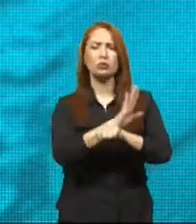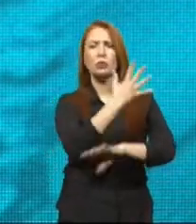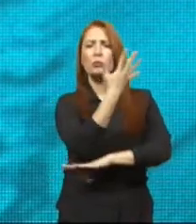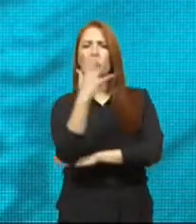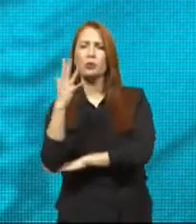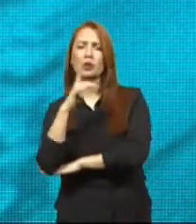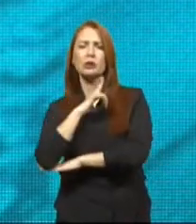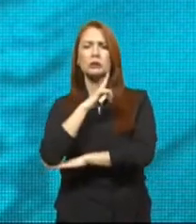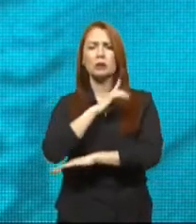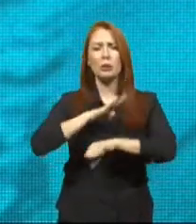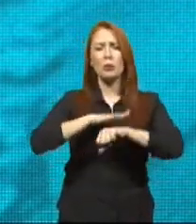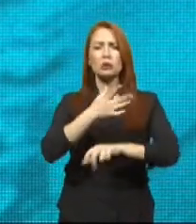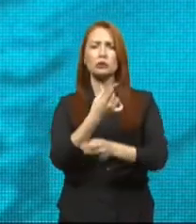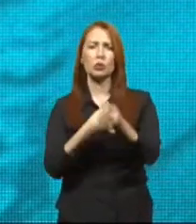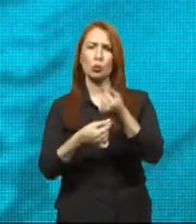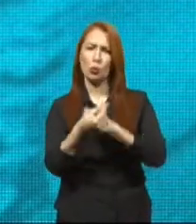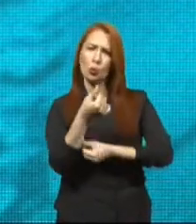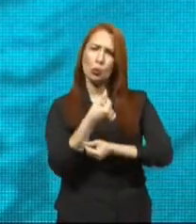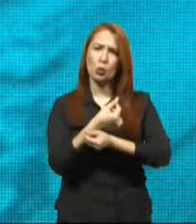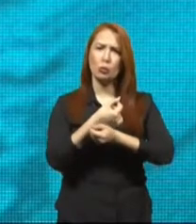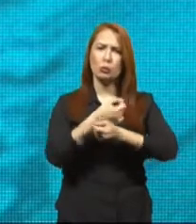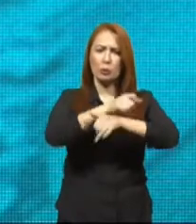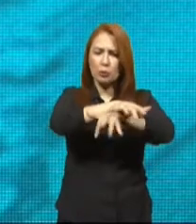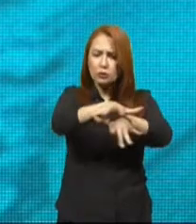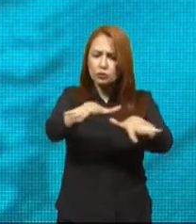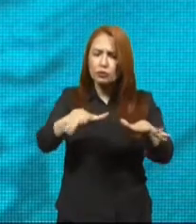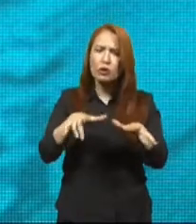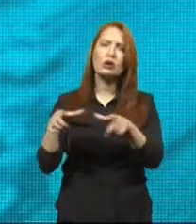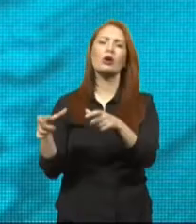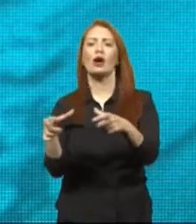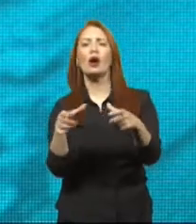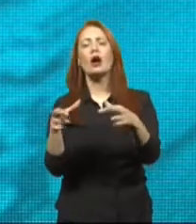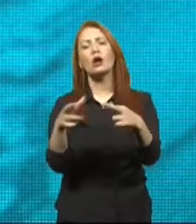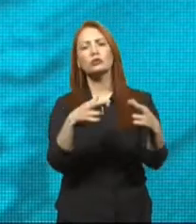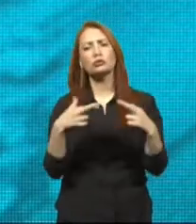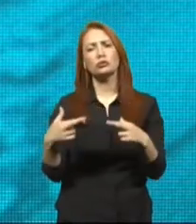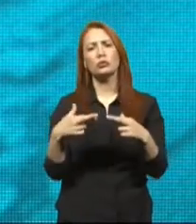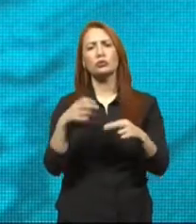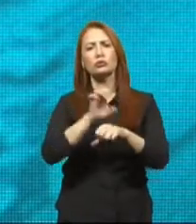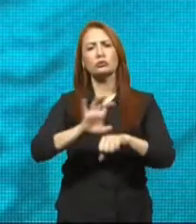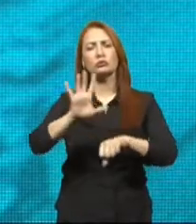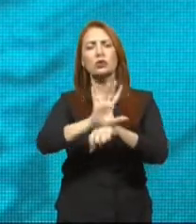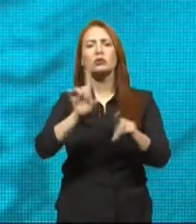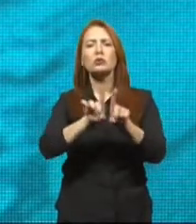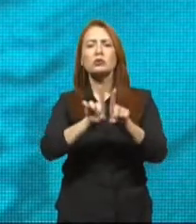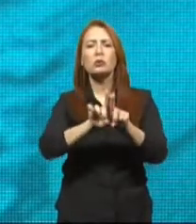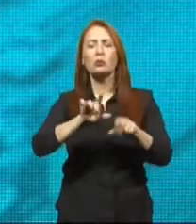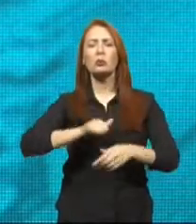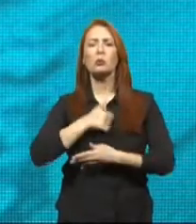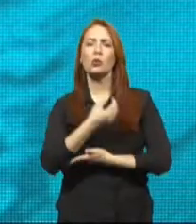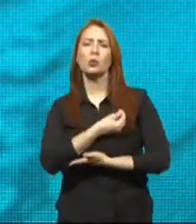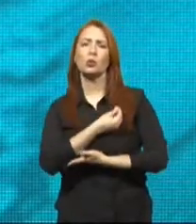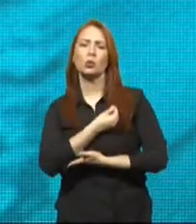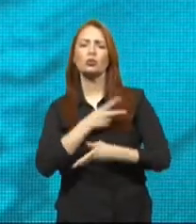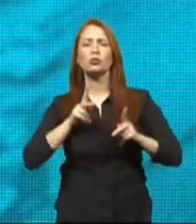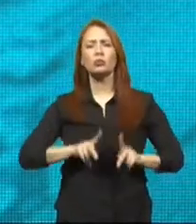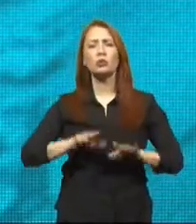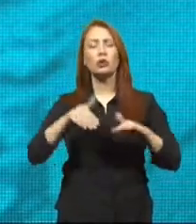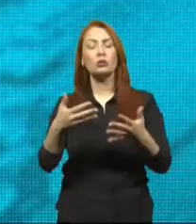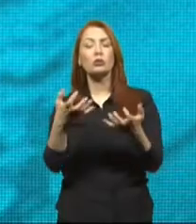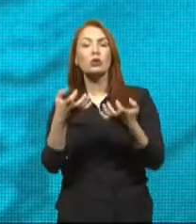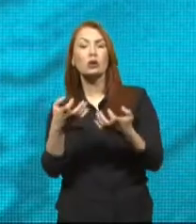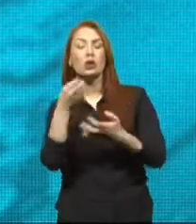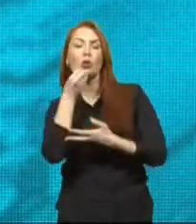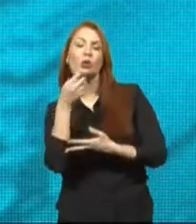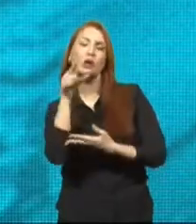recurso econômico para várias regiões do estado através das cooperativas e também melhorando a vida do trabalho das pessoas, né? Queria que tu comentasse um pouquinho